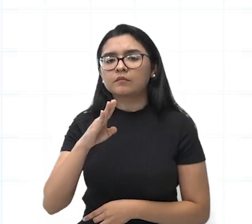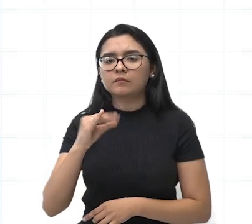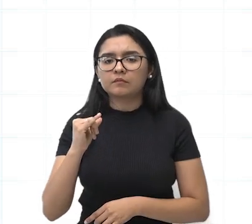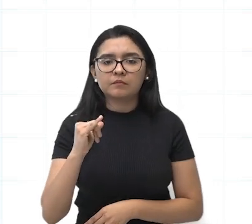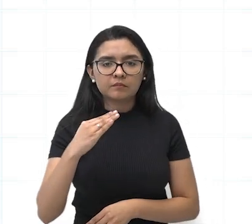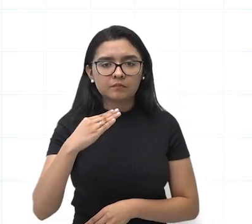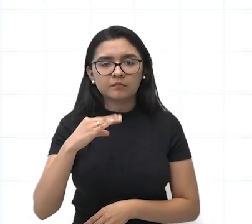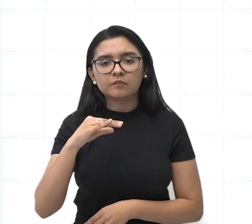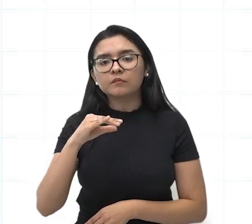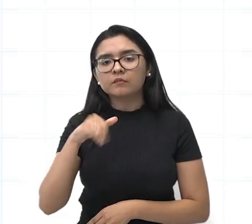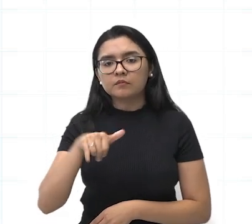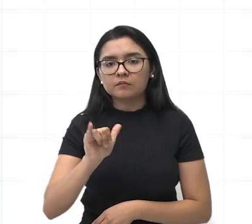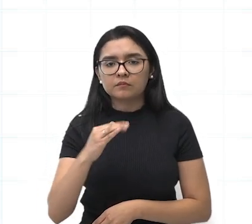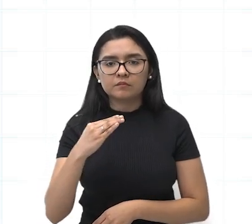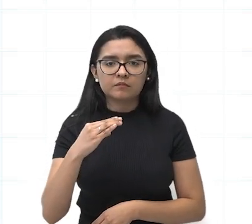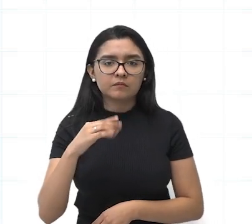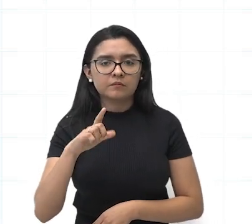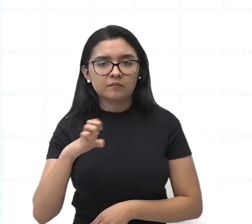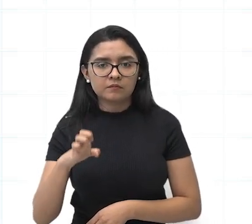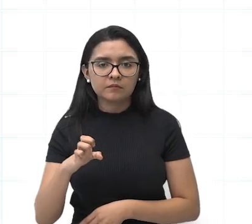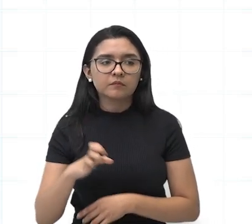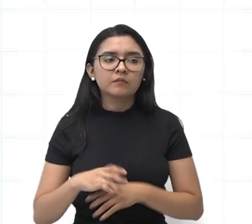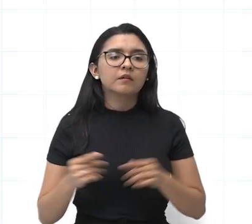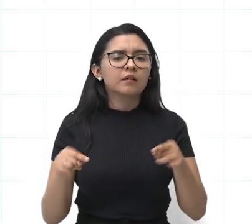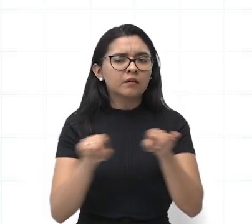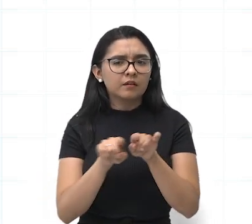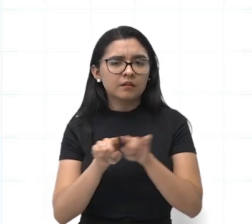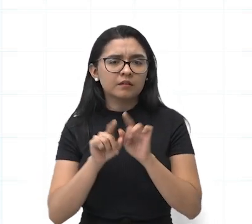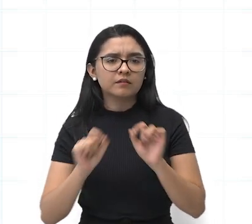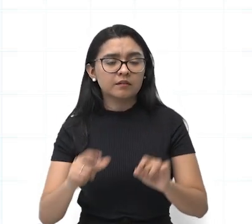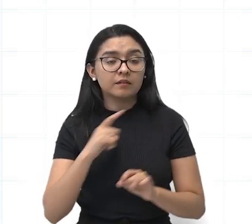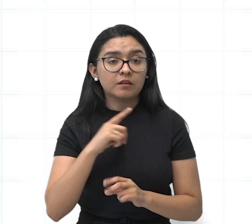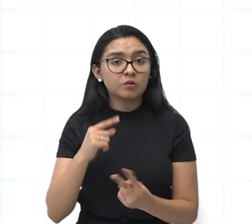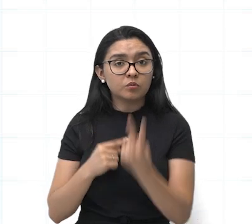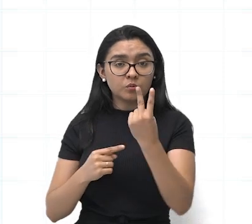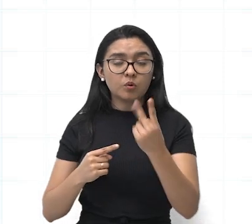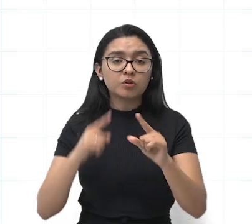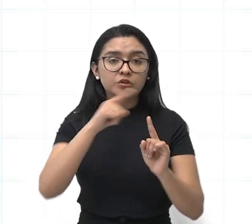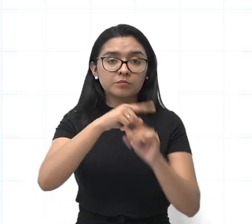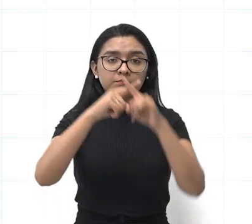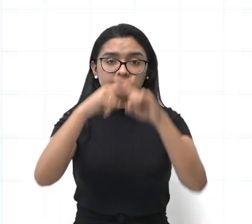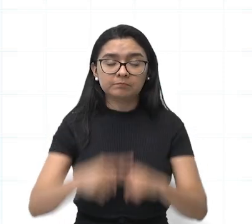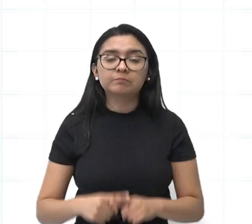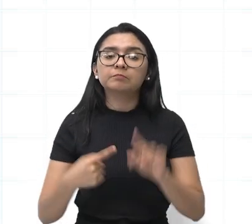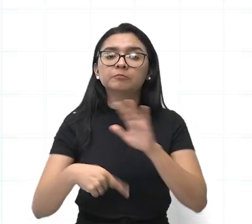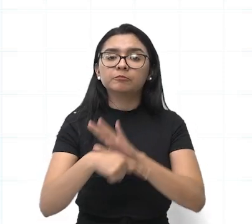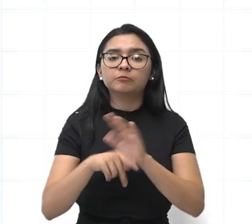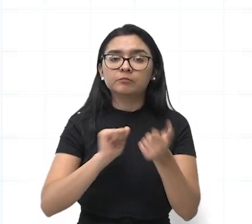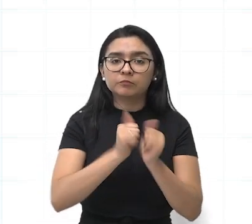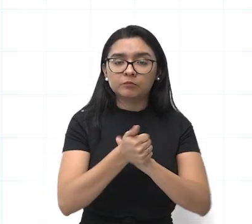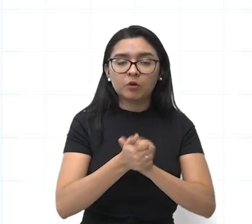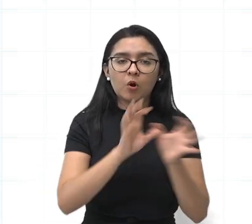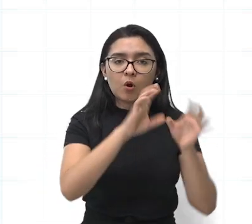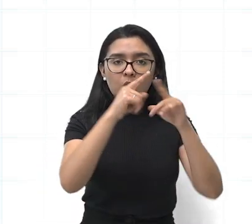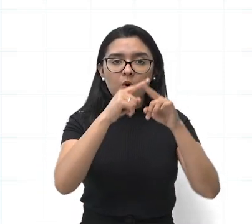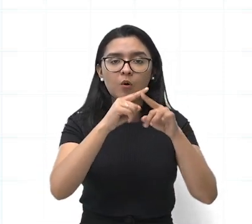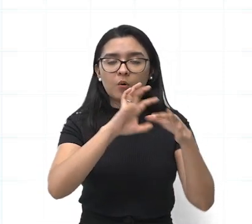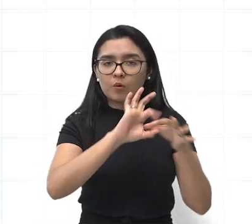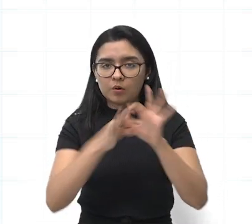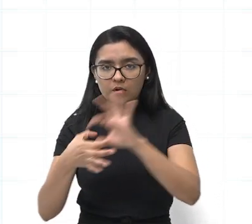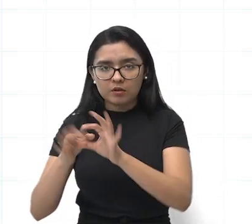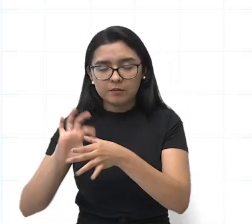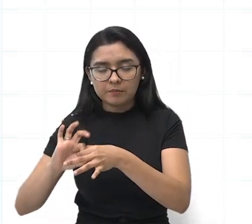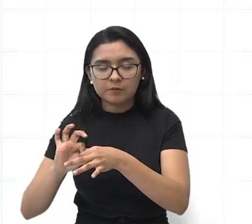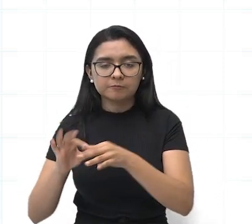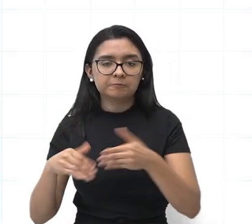né? Atualmente, há duas diferentes disputas de BMX nos Jogos Olímpicos. Olha o que eu falei para vocês.